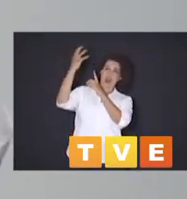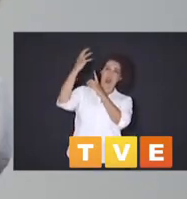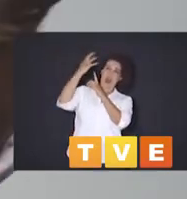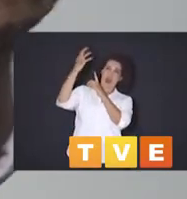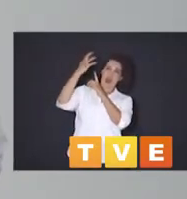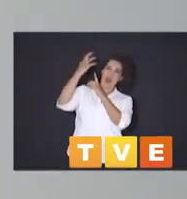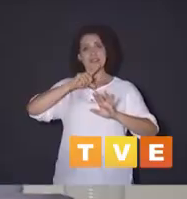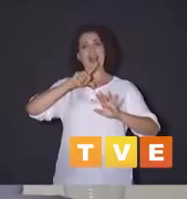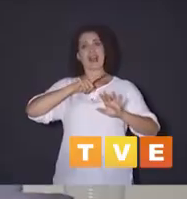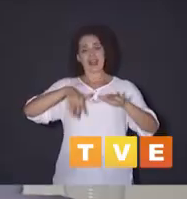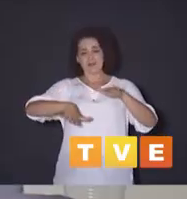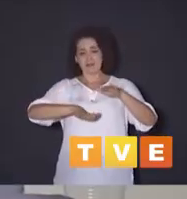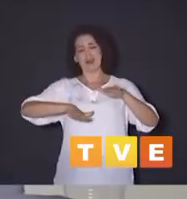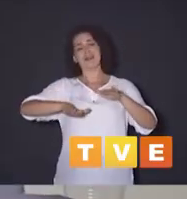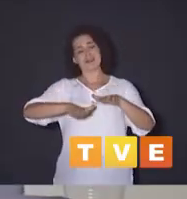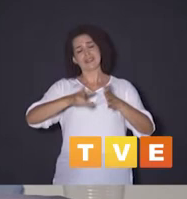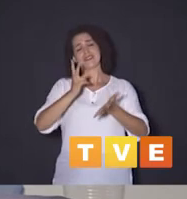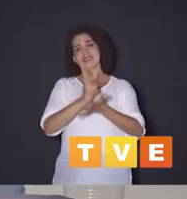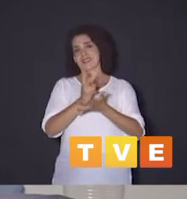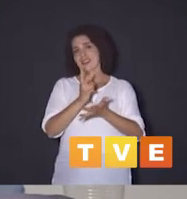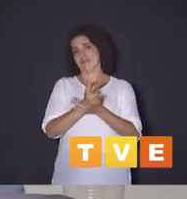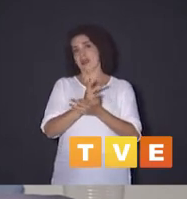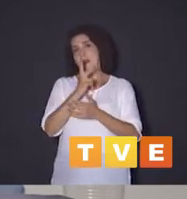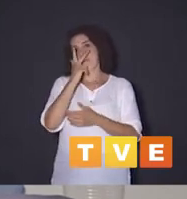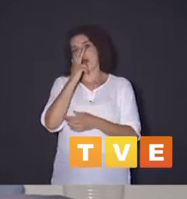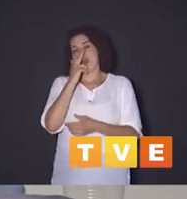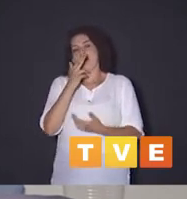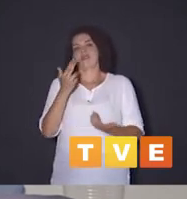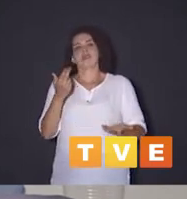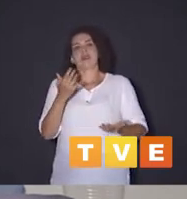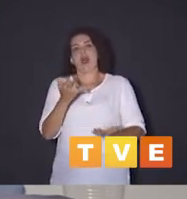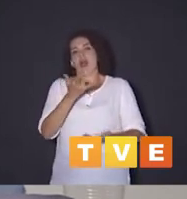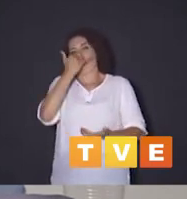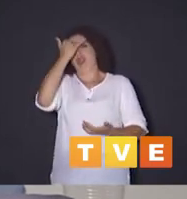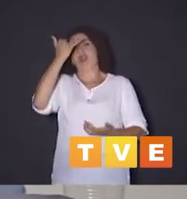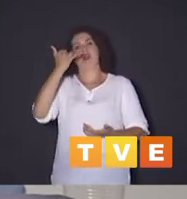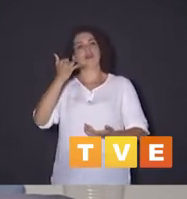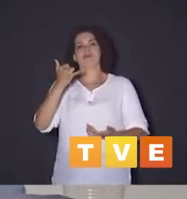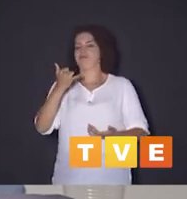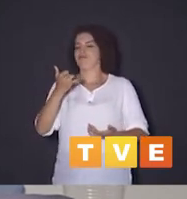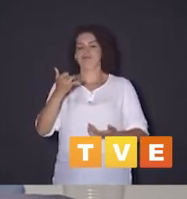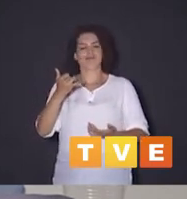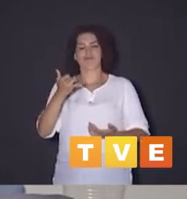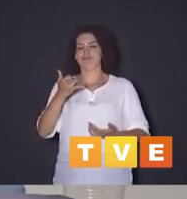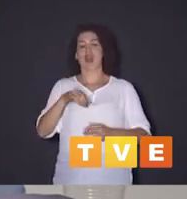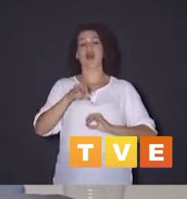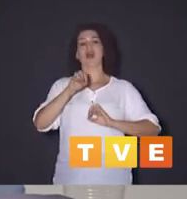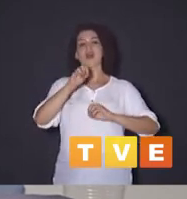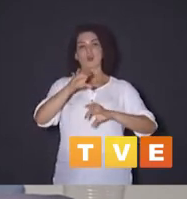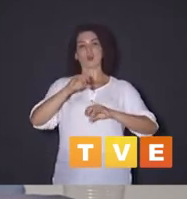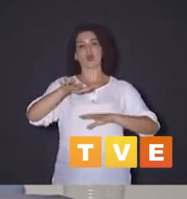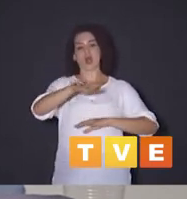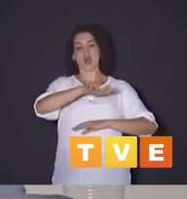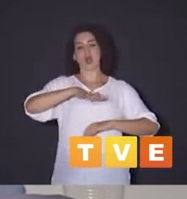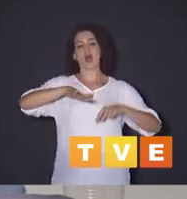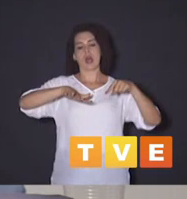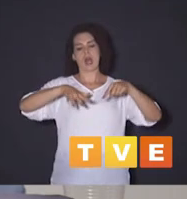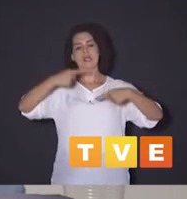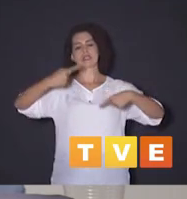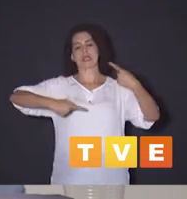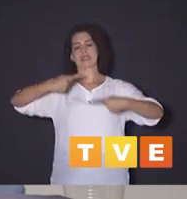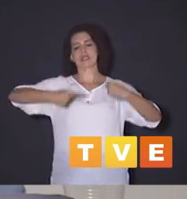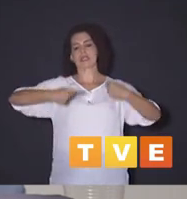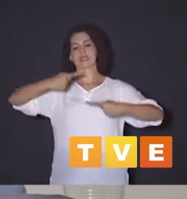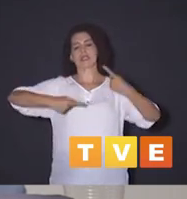dominantes no disso não é um acidente de percurso que nós falamos o que a educação era um campo de disputa é disputa de